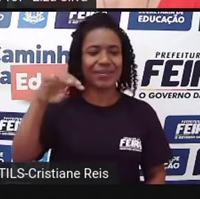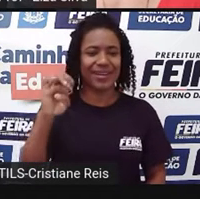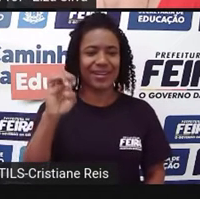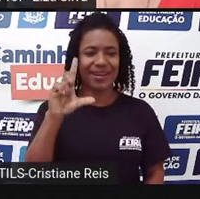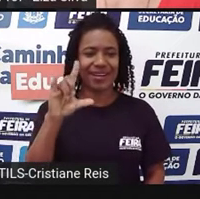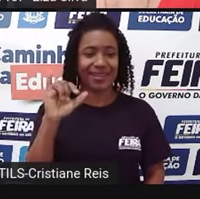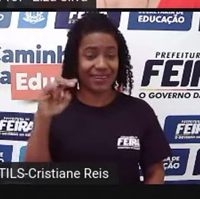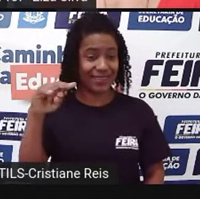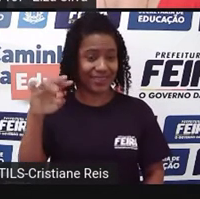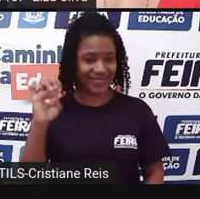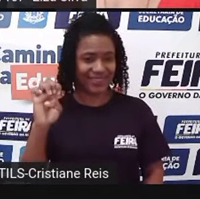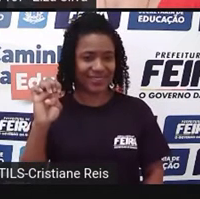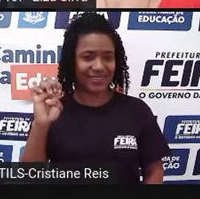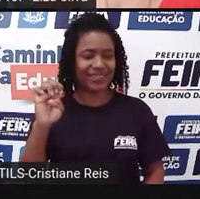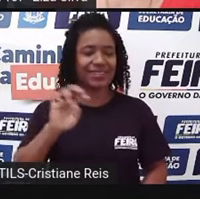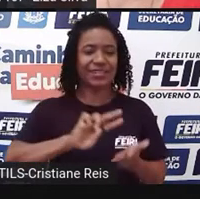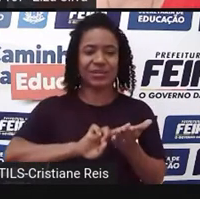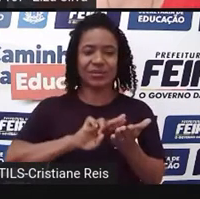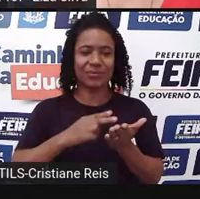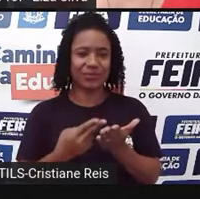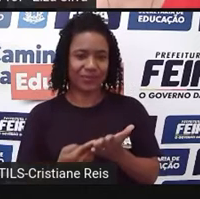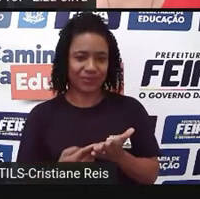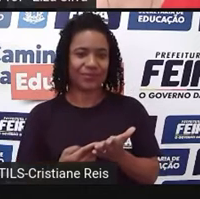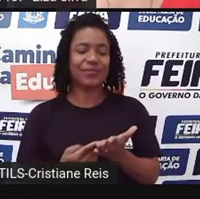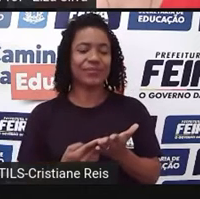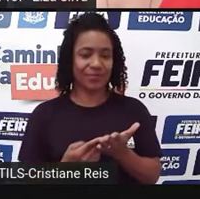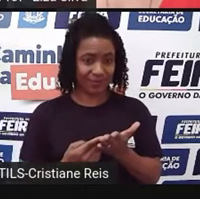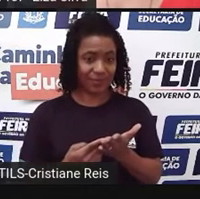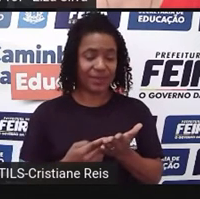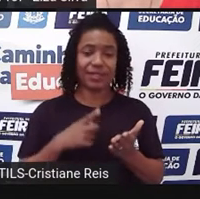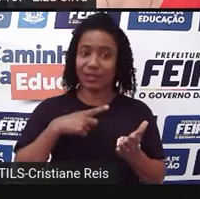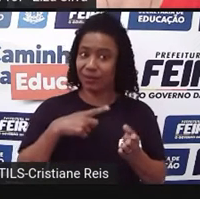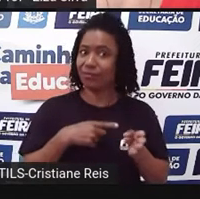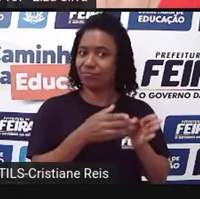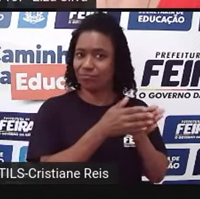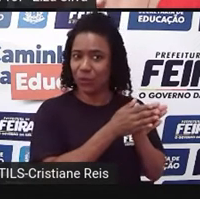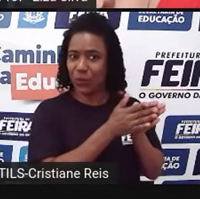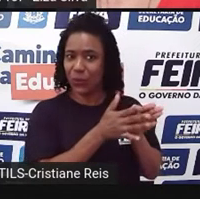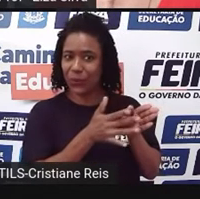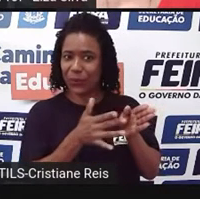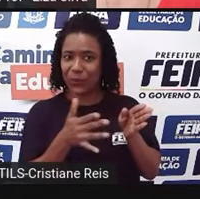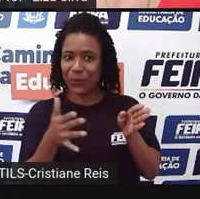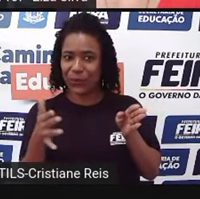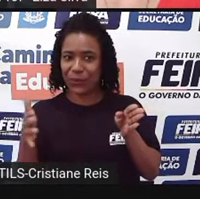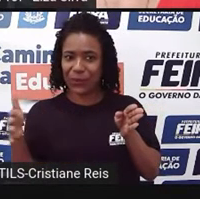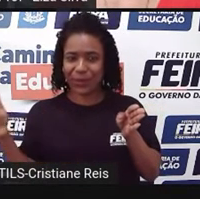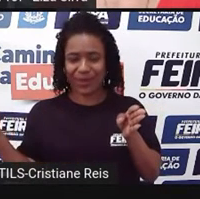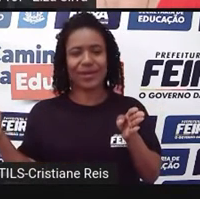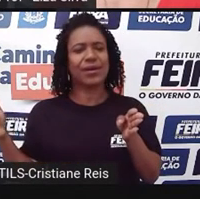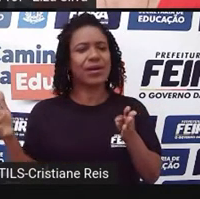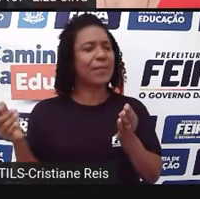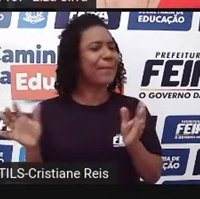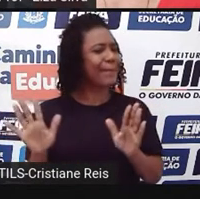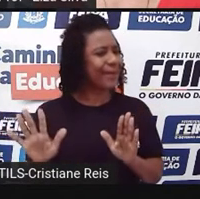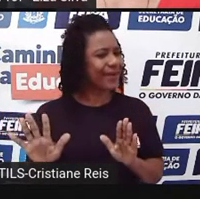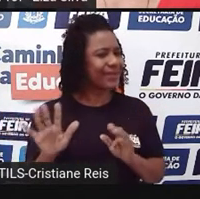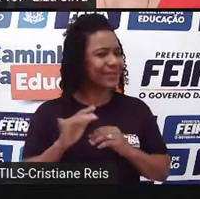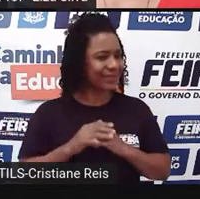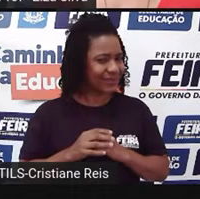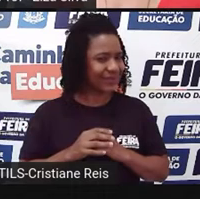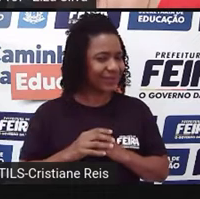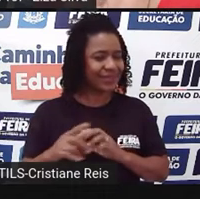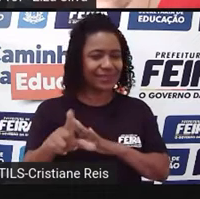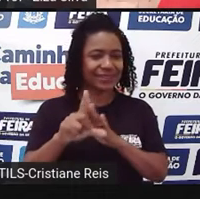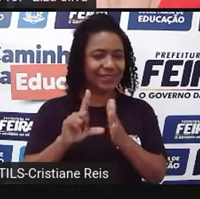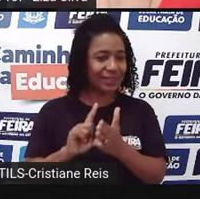traduzido para o nosso idioma seria a construção de uma linha do tempo mas antes de começarmos a prender